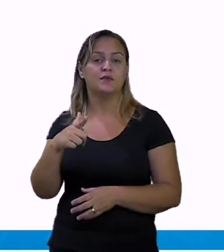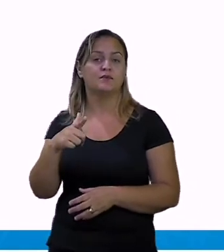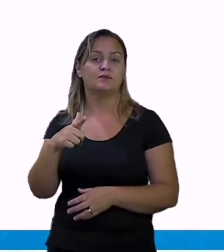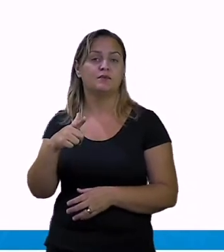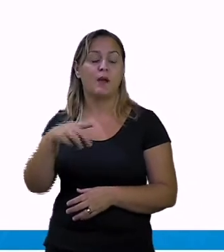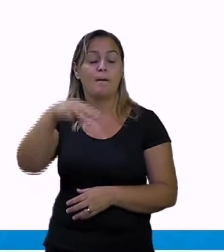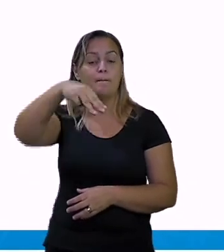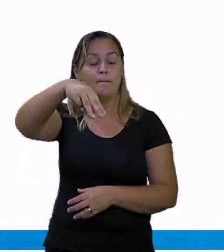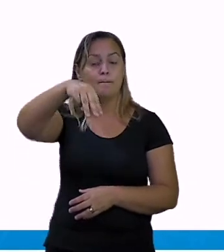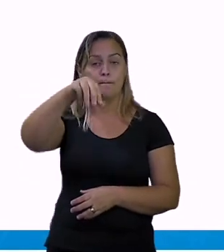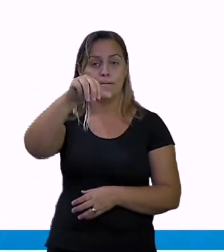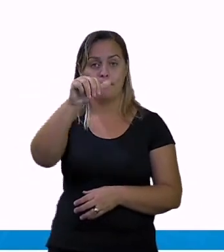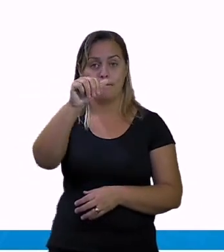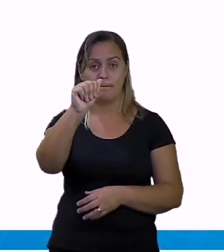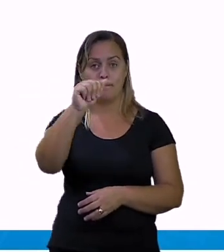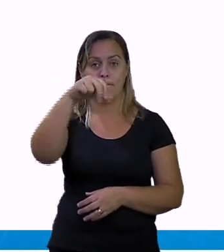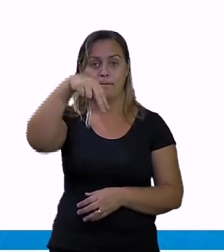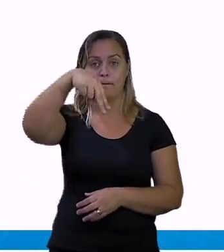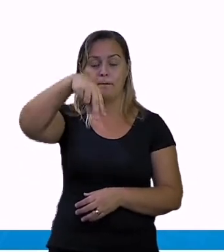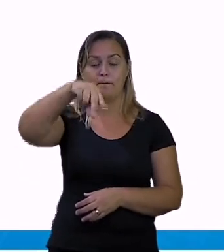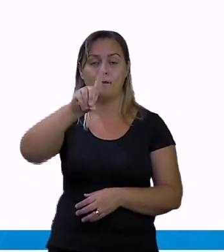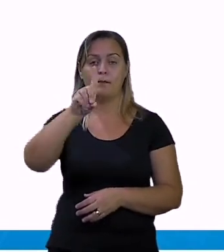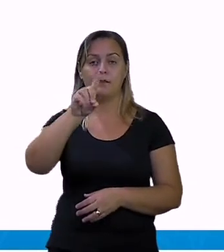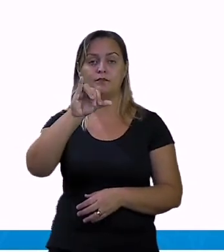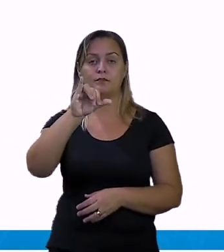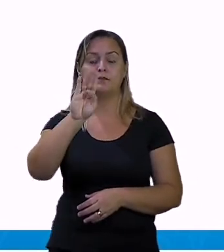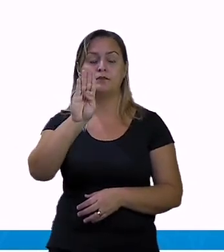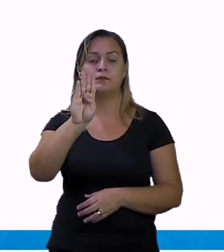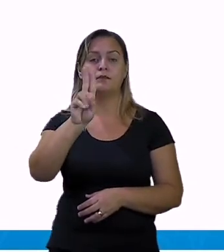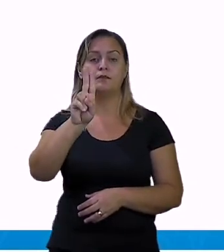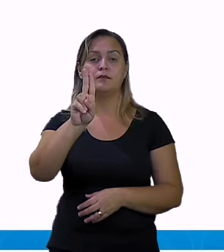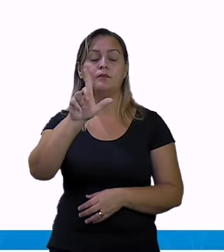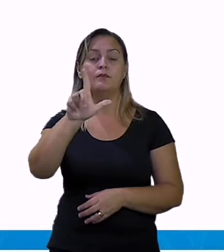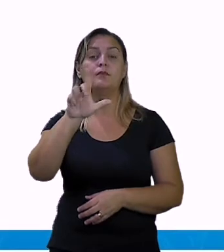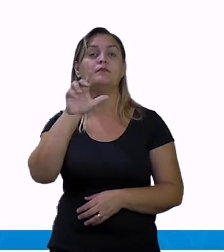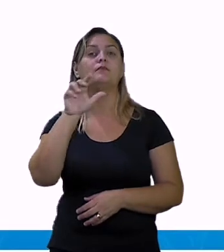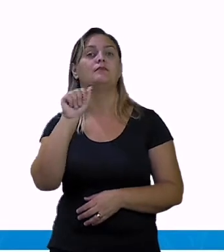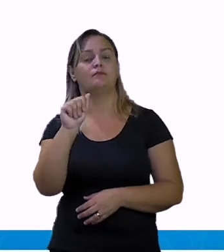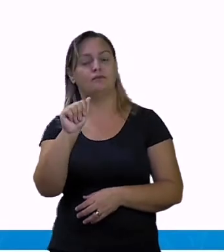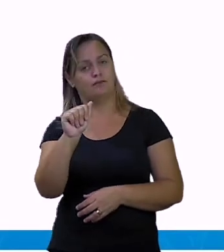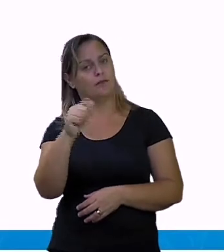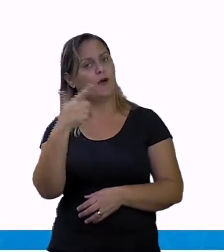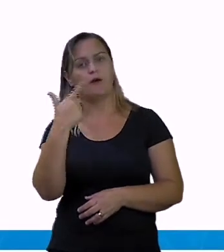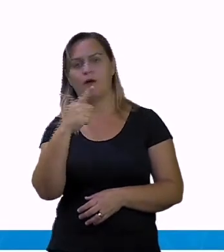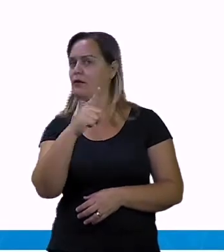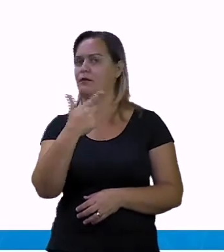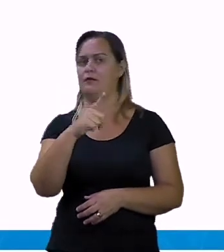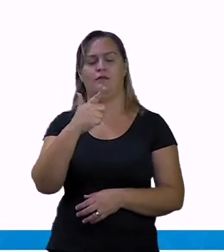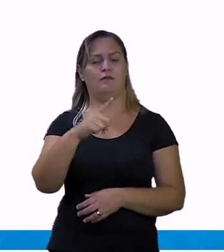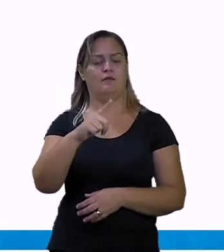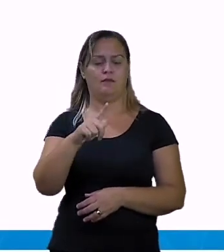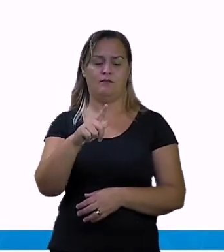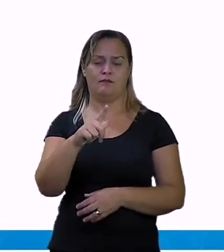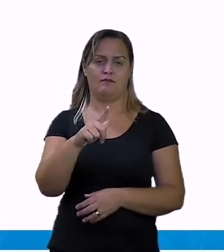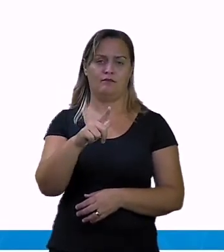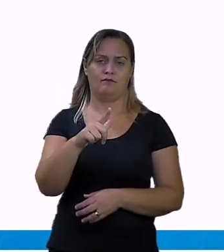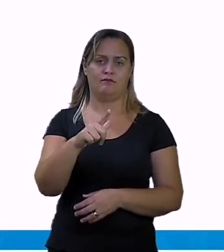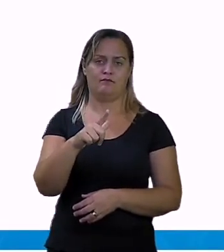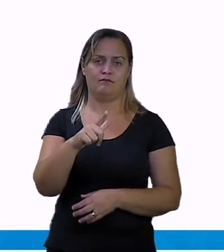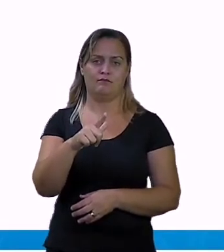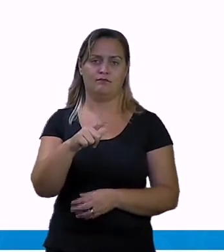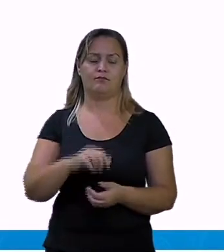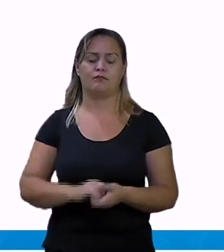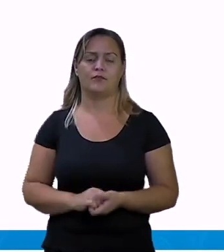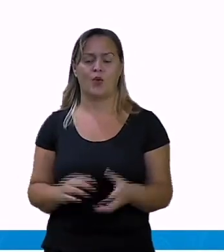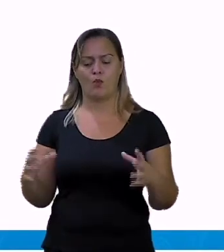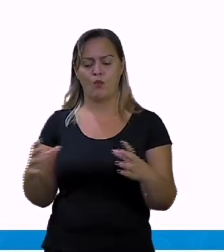é, existem algumas espécies de peixes que possuem características muito basais, que são trazidas